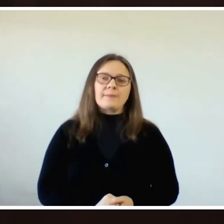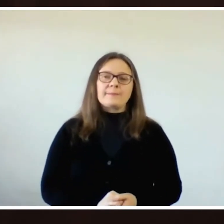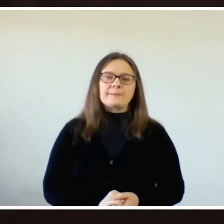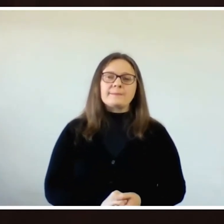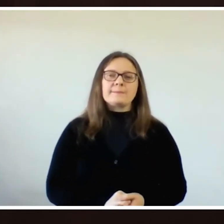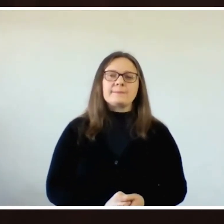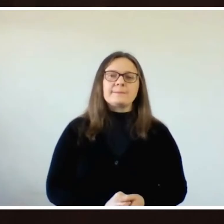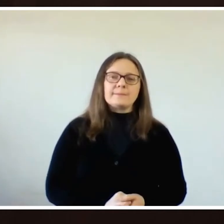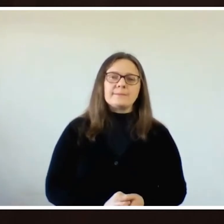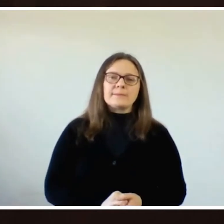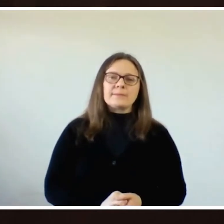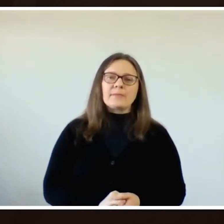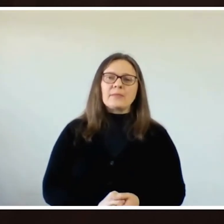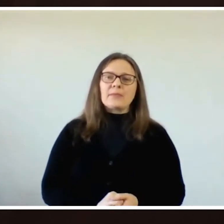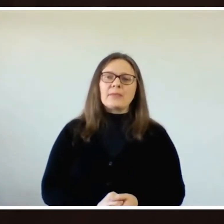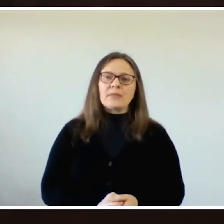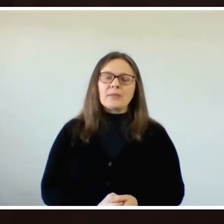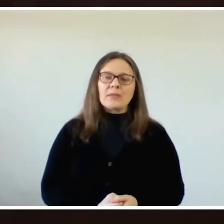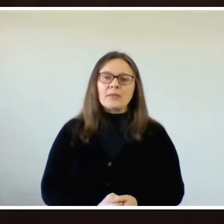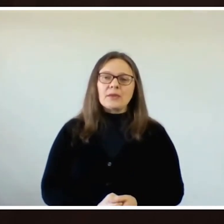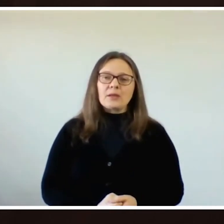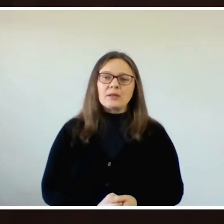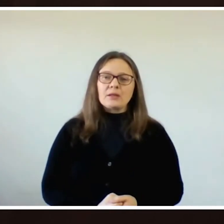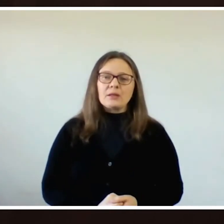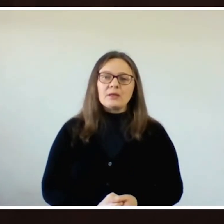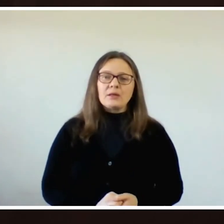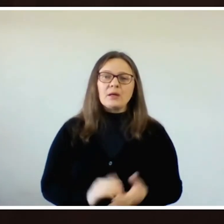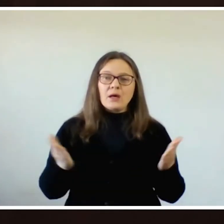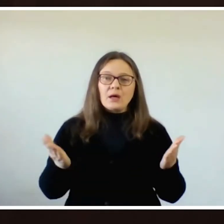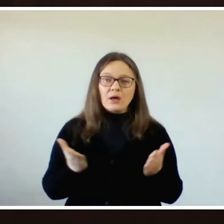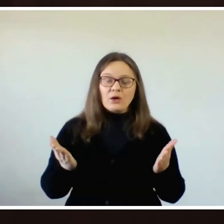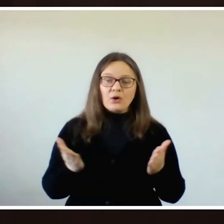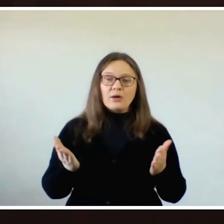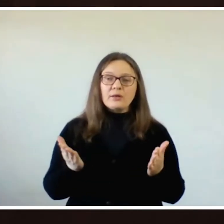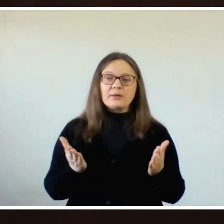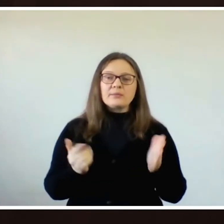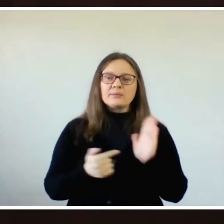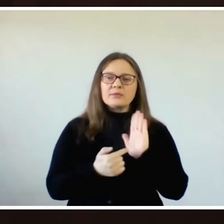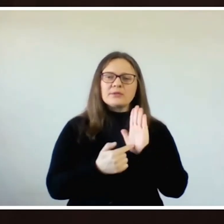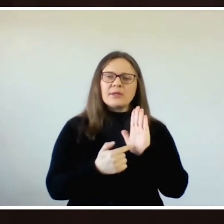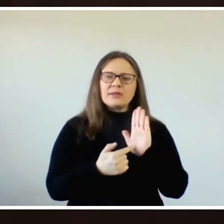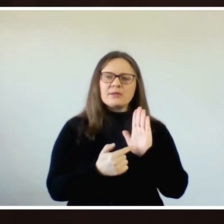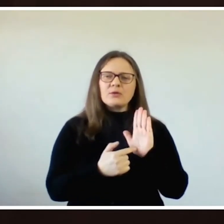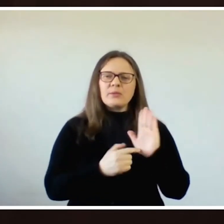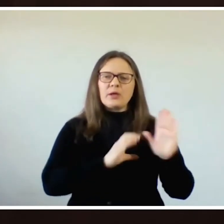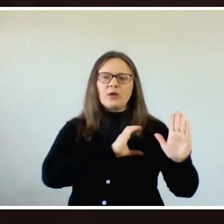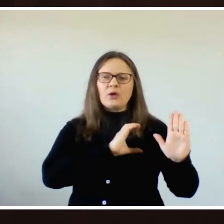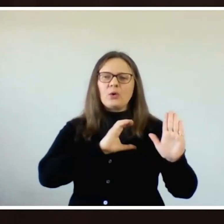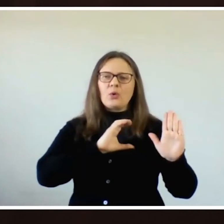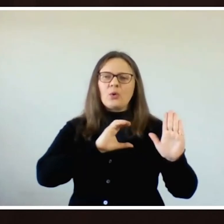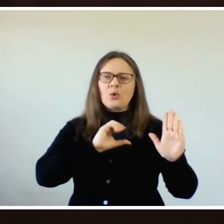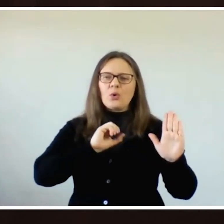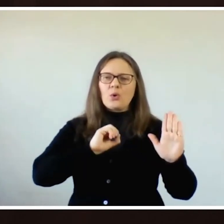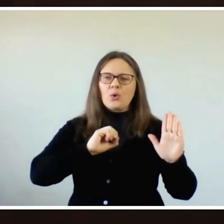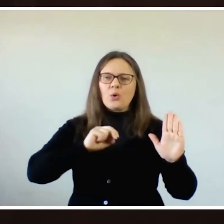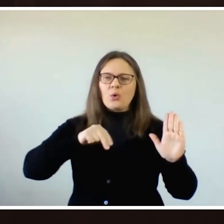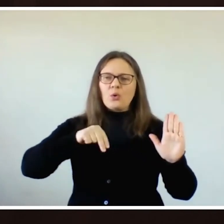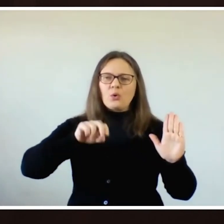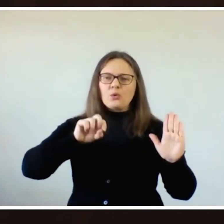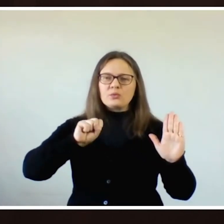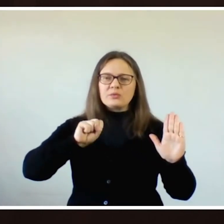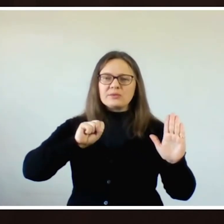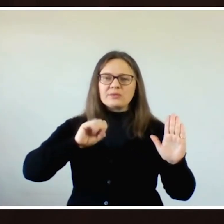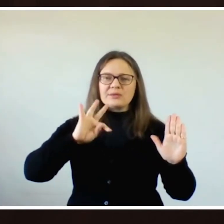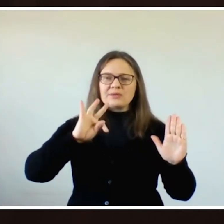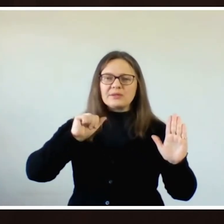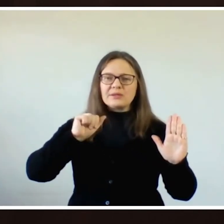sobre a sucessão de Constantino, ainda tem alguns minutos. Constantino o grande foi sucedido, ele morreu, né? Falei para vocês,